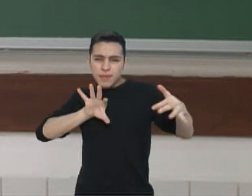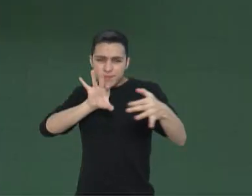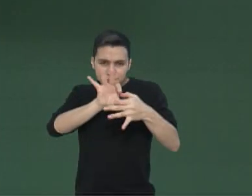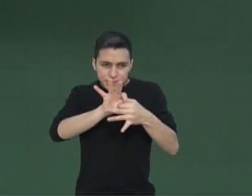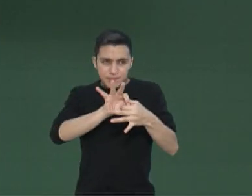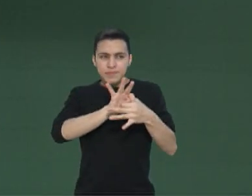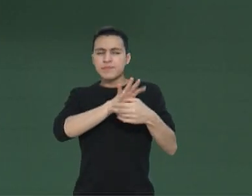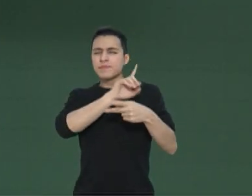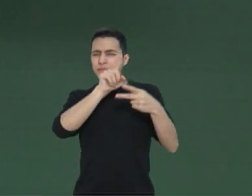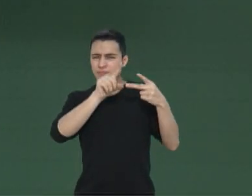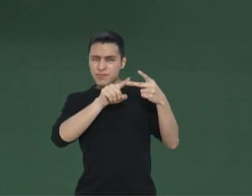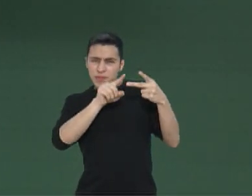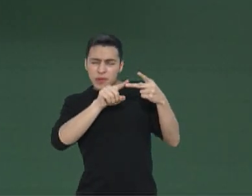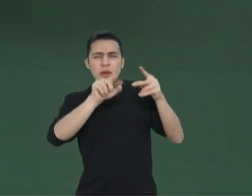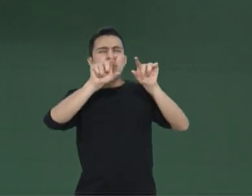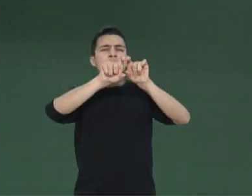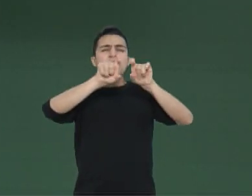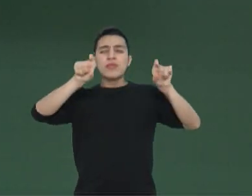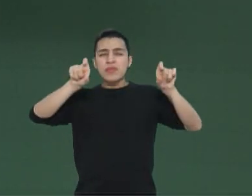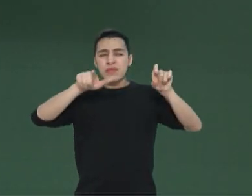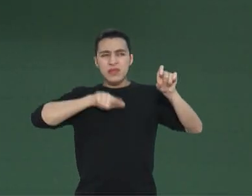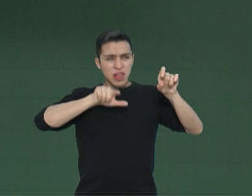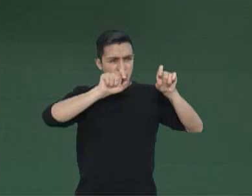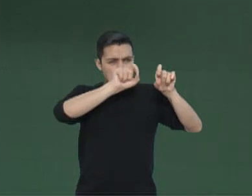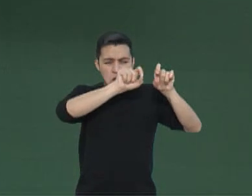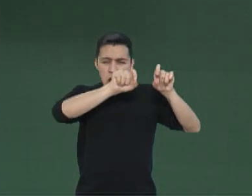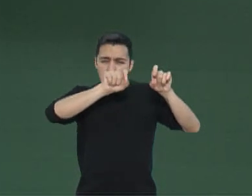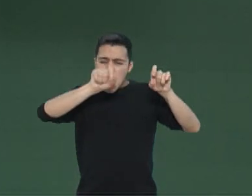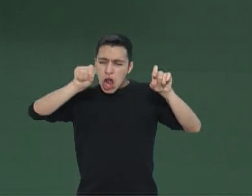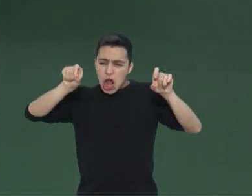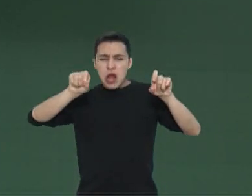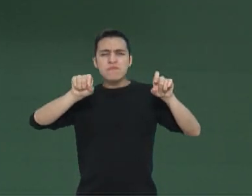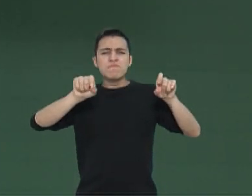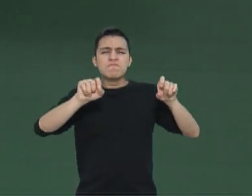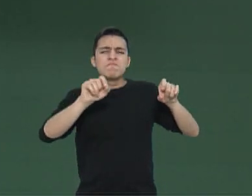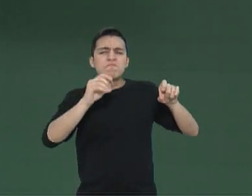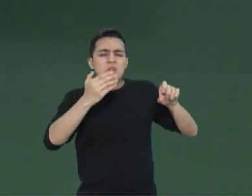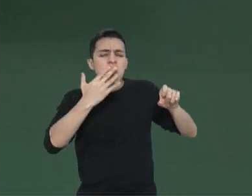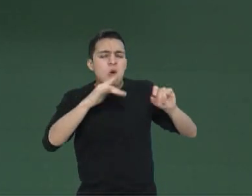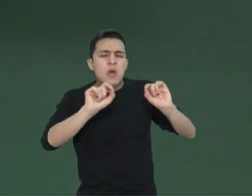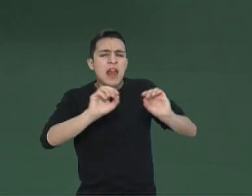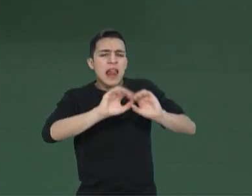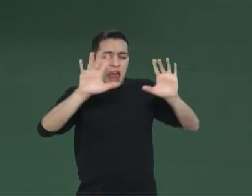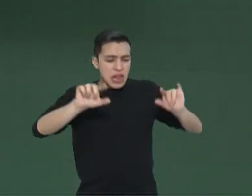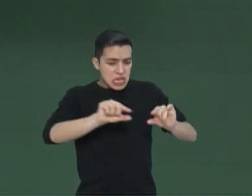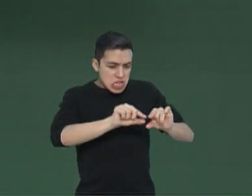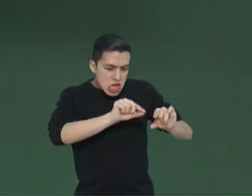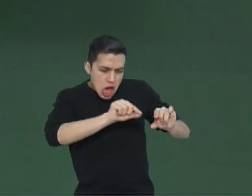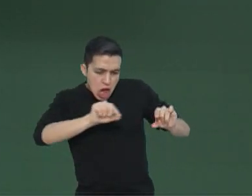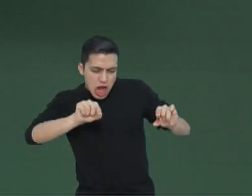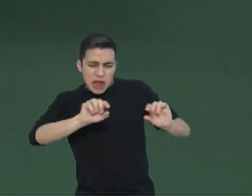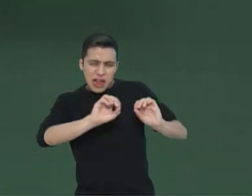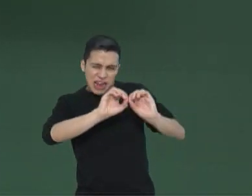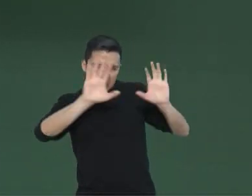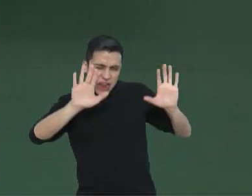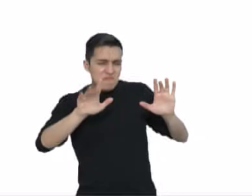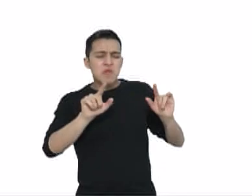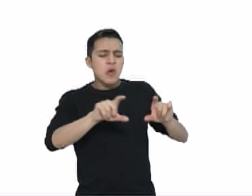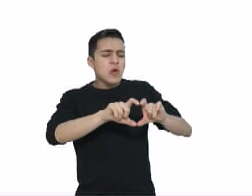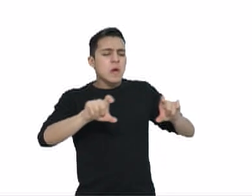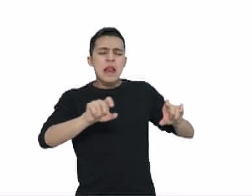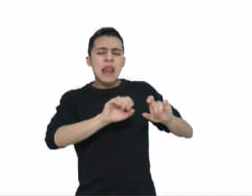Ainda no primeiro desenho, nós temos vários pontinhos com uma cor mais clara. Esses vários pontinhos com uma cor mais